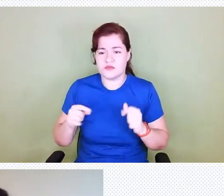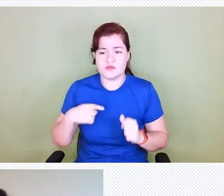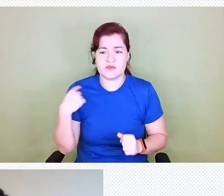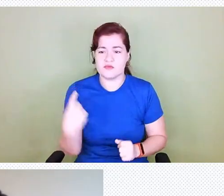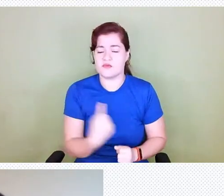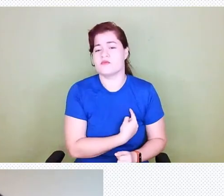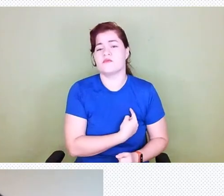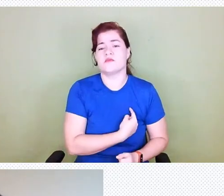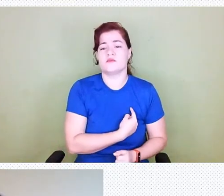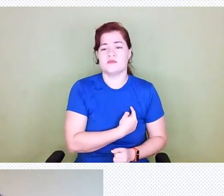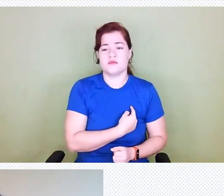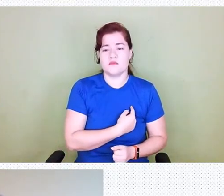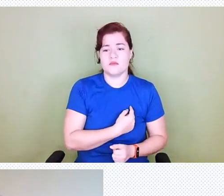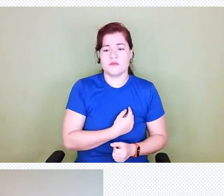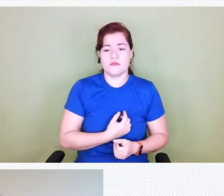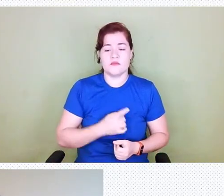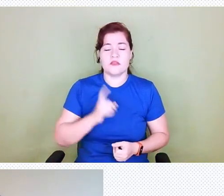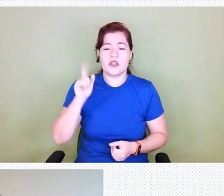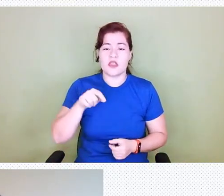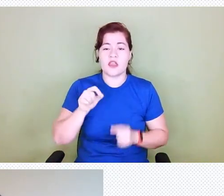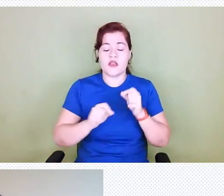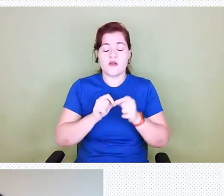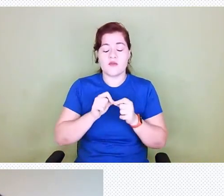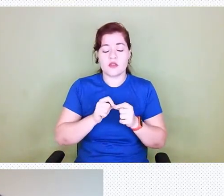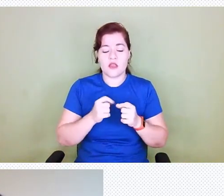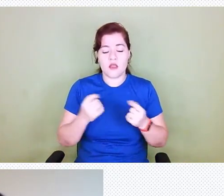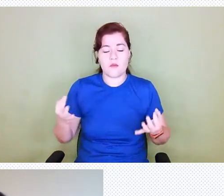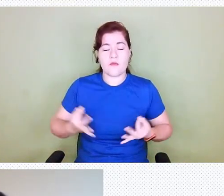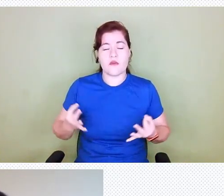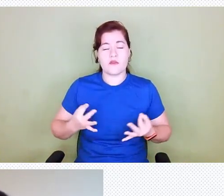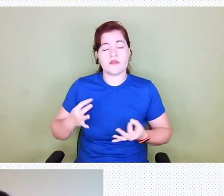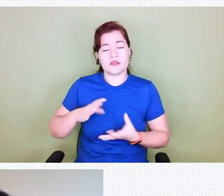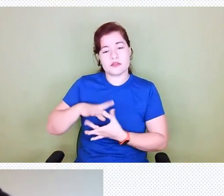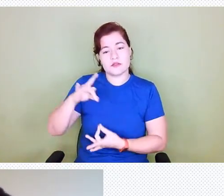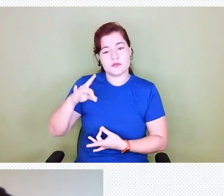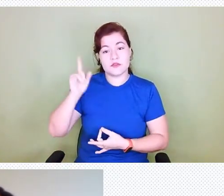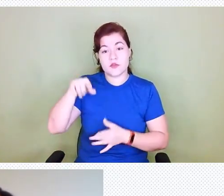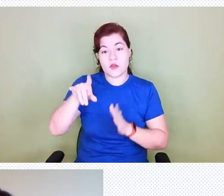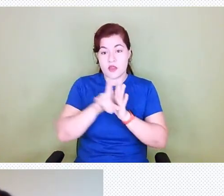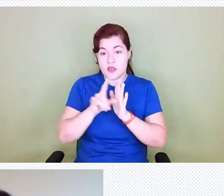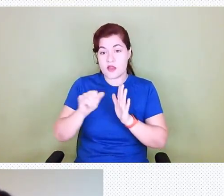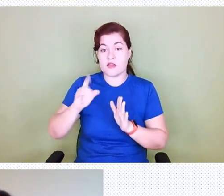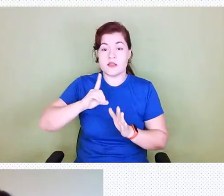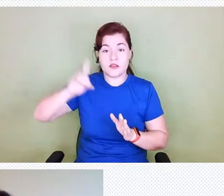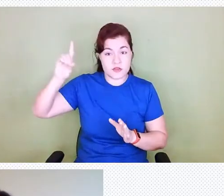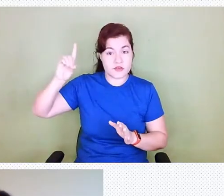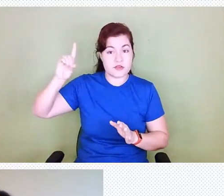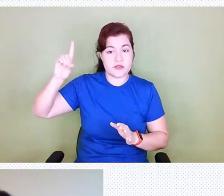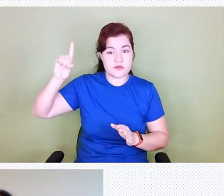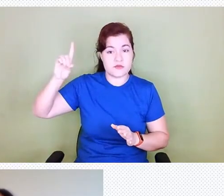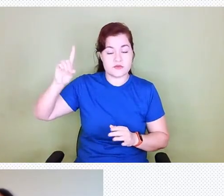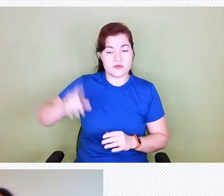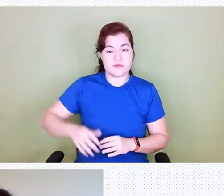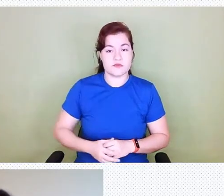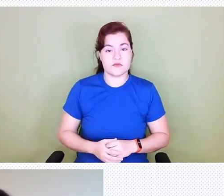perfeição espiritual, porque essa é a lei de Deus, o nosso